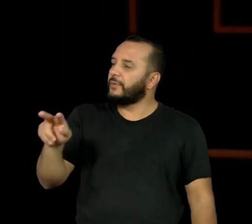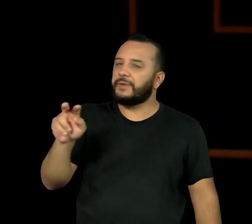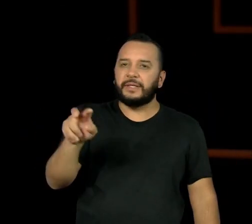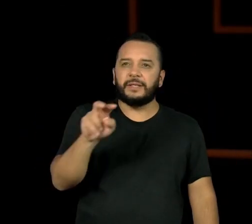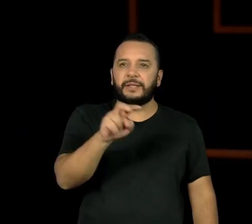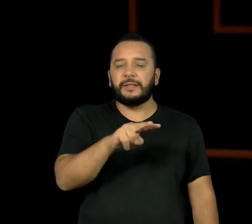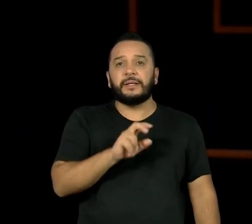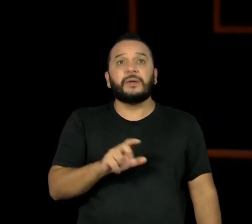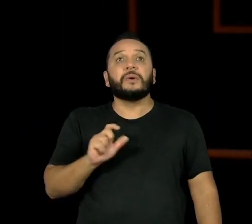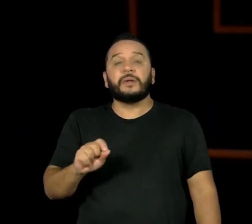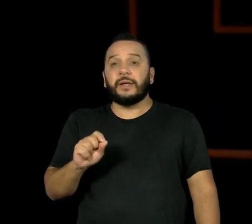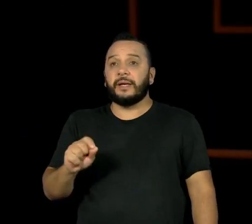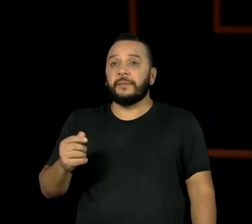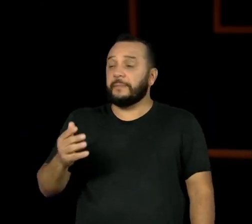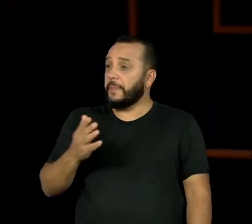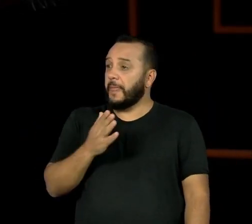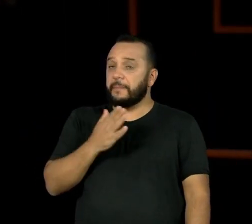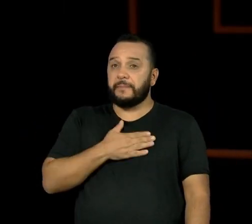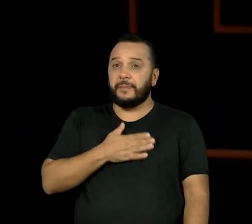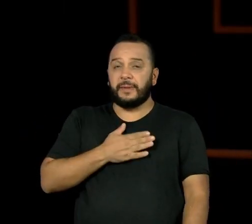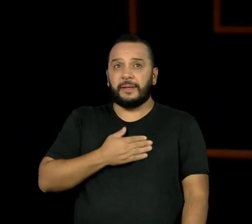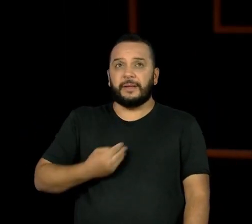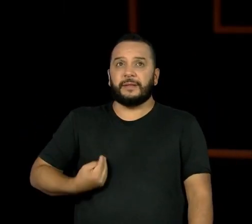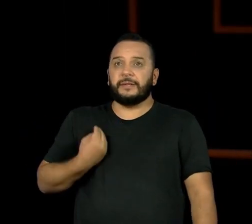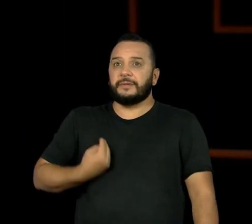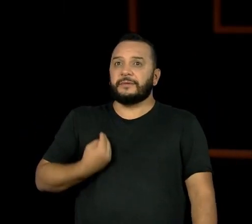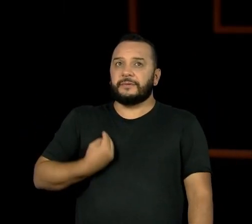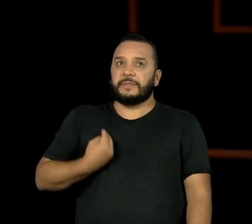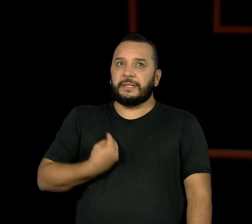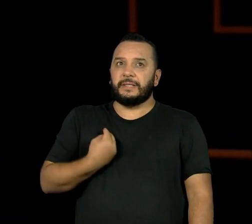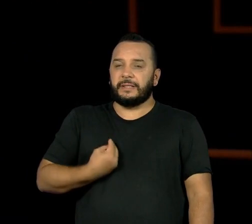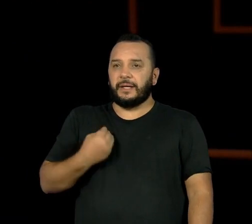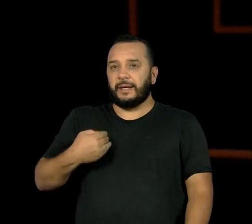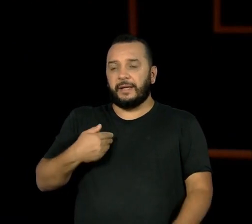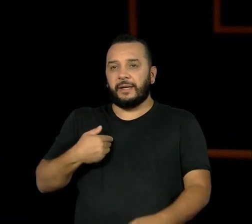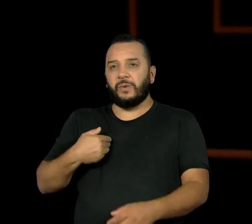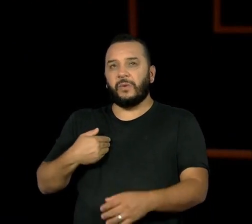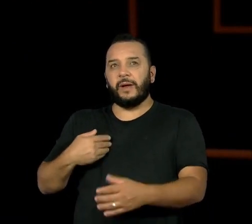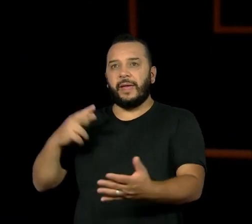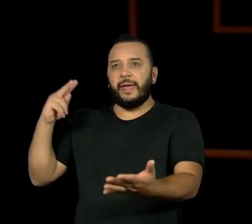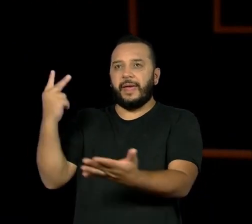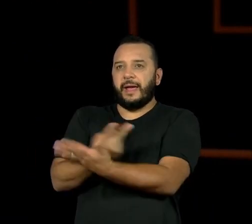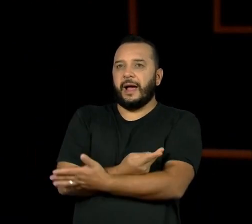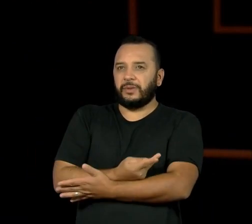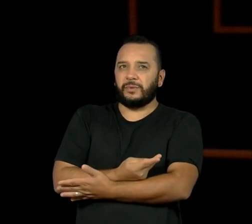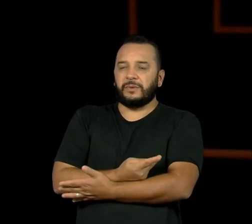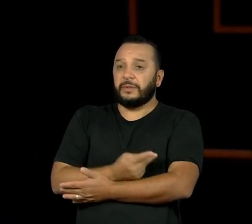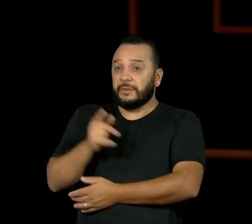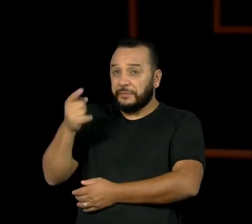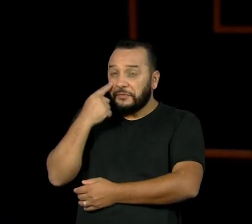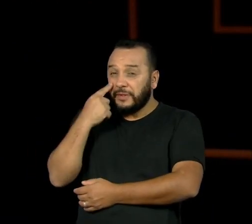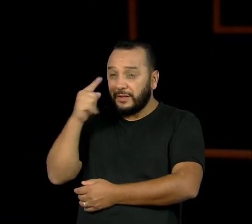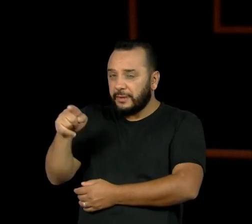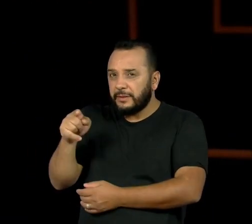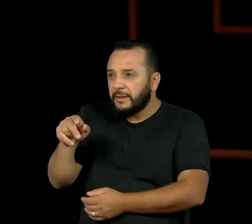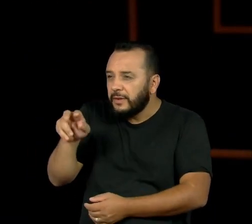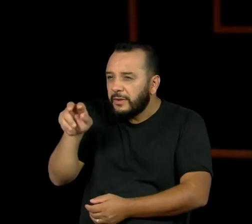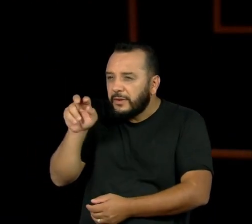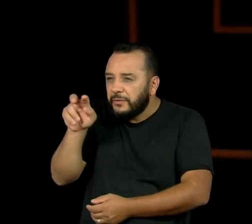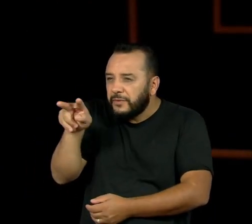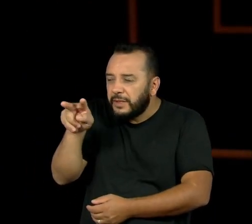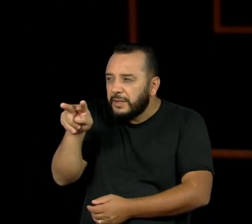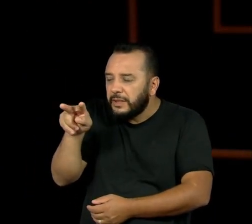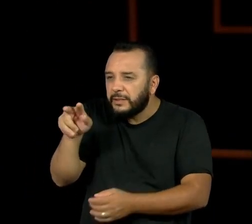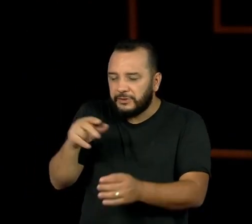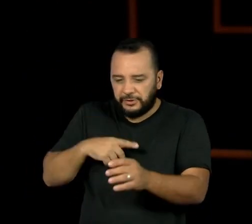era toda a minha vida aonde eu tomei a decisão errada. Eu ouvi assim, tá vendo aqui? Olha na bifurcação, você foi para lá,